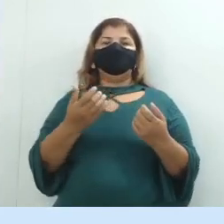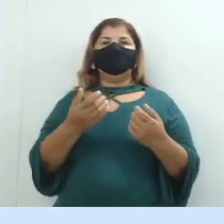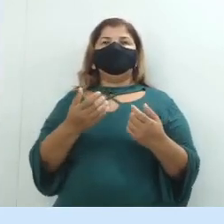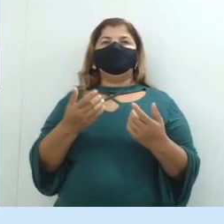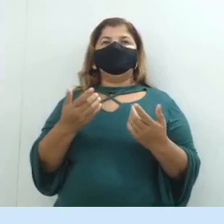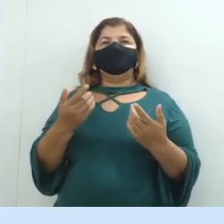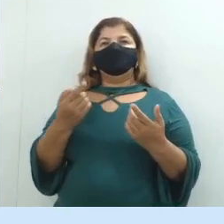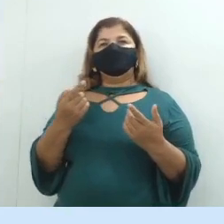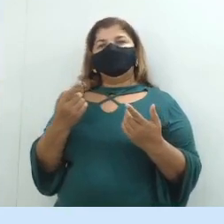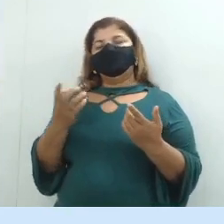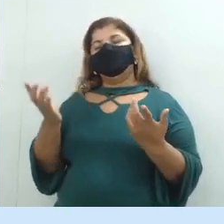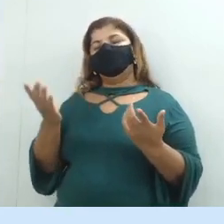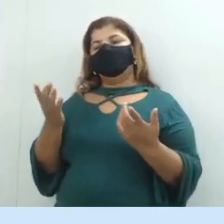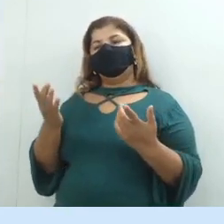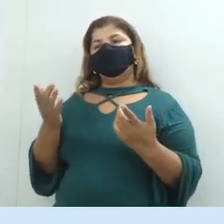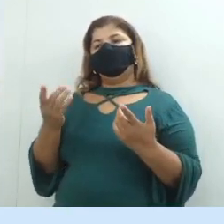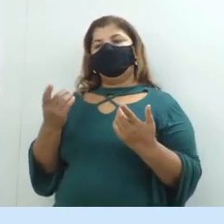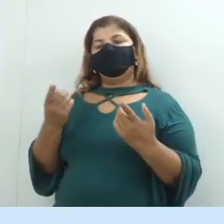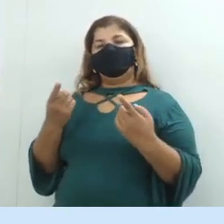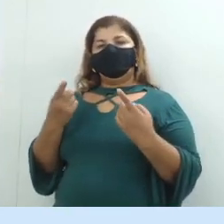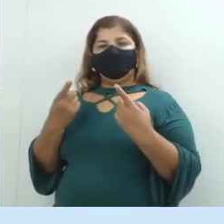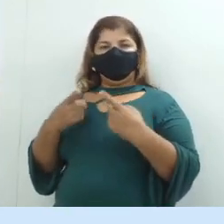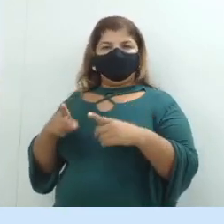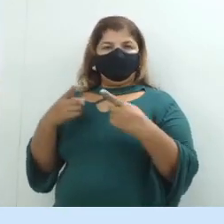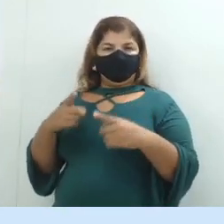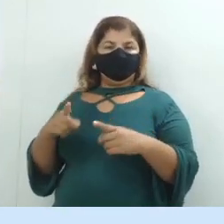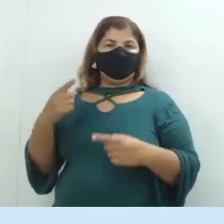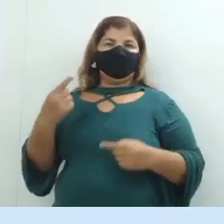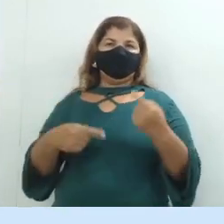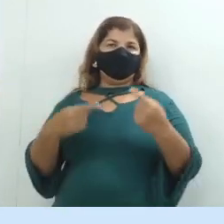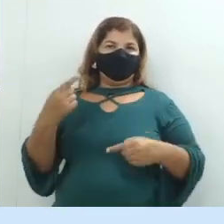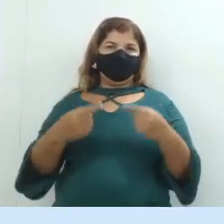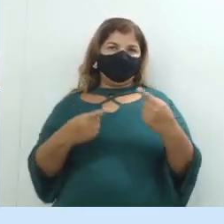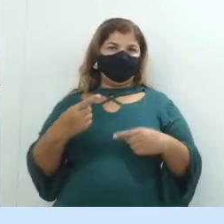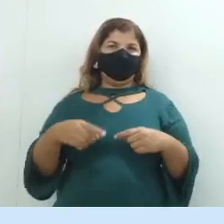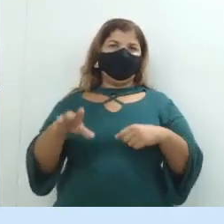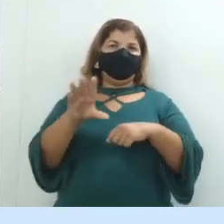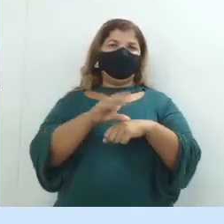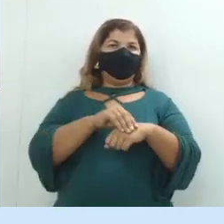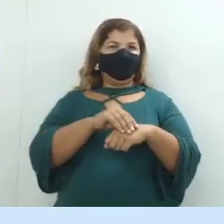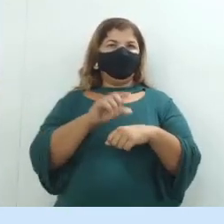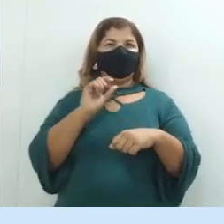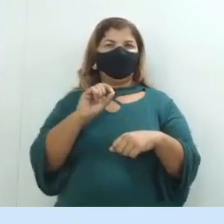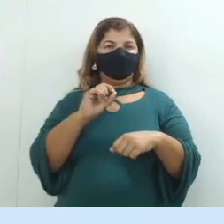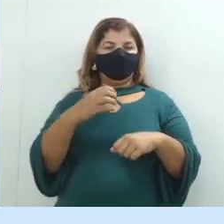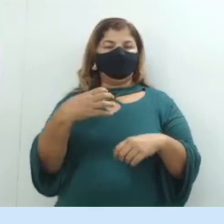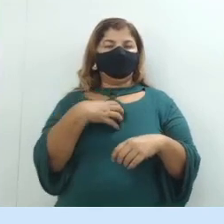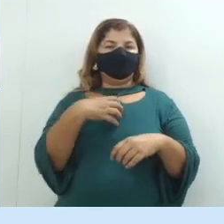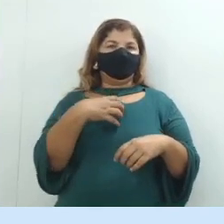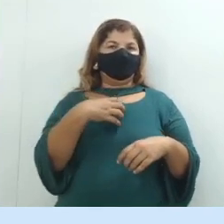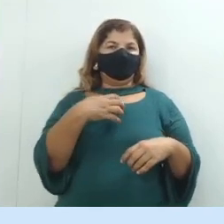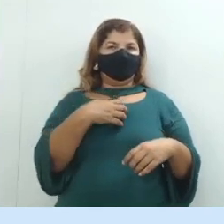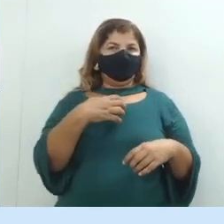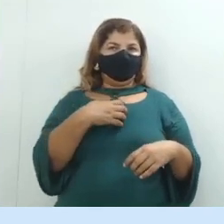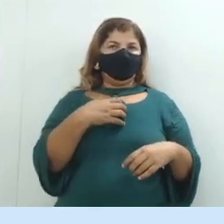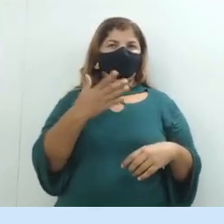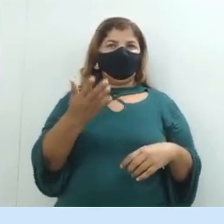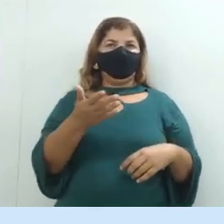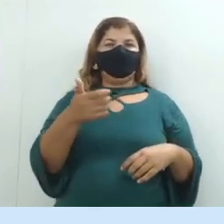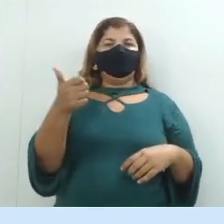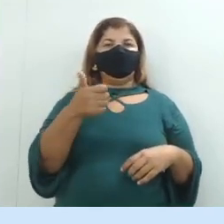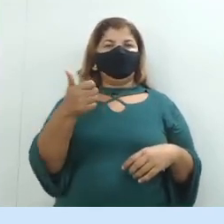e os dados imediatos fornecidos pelos sentidos. Marilena Chauí, Primeira